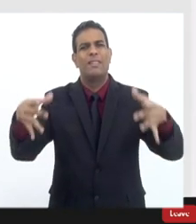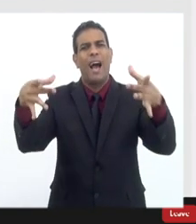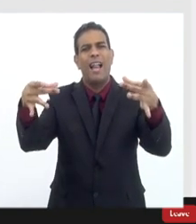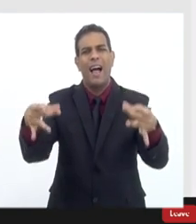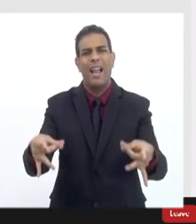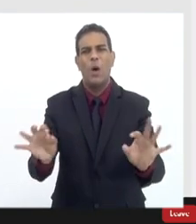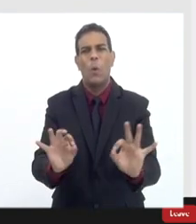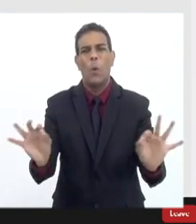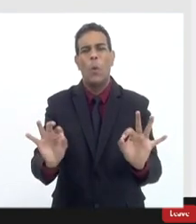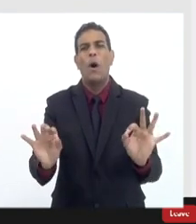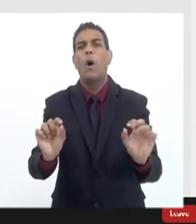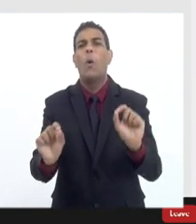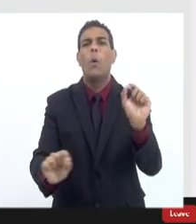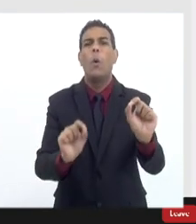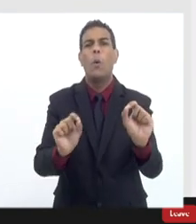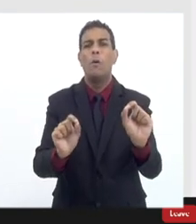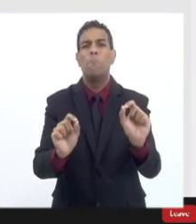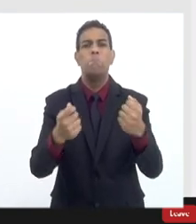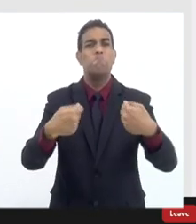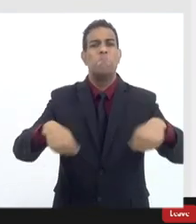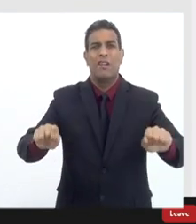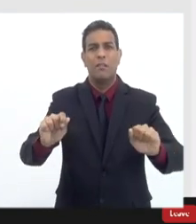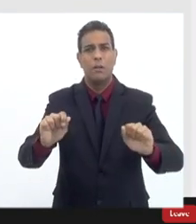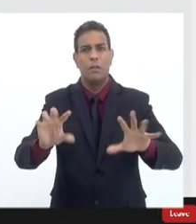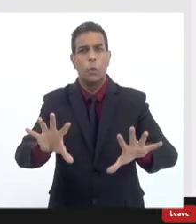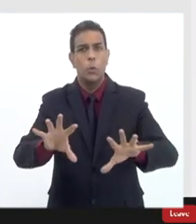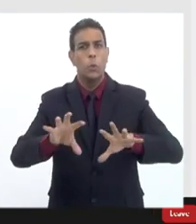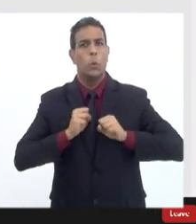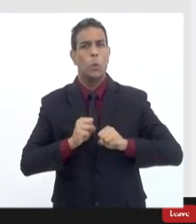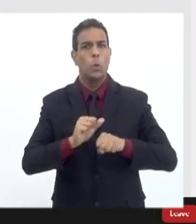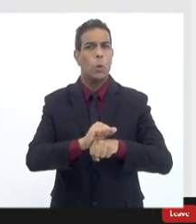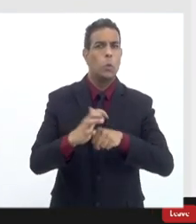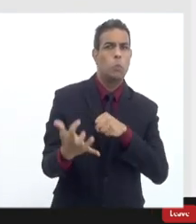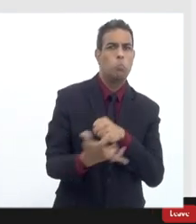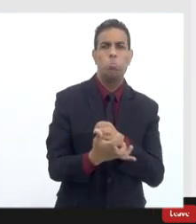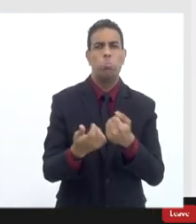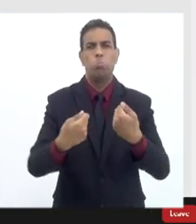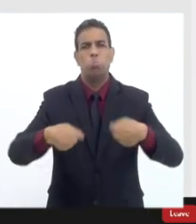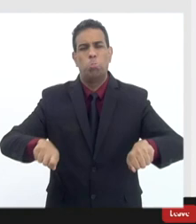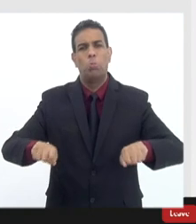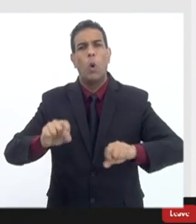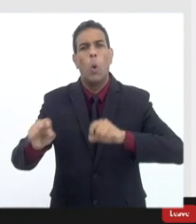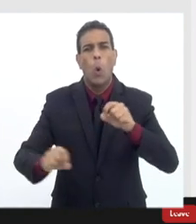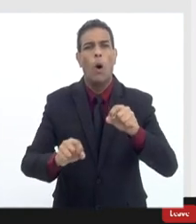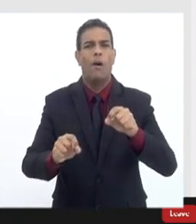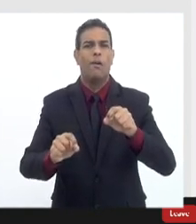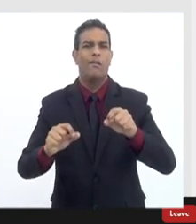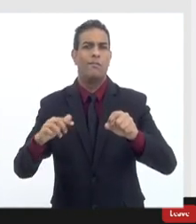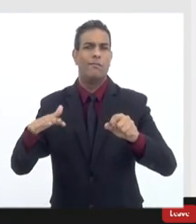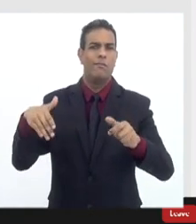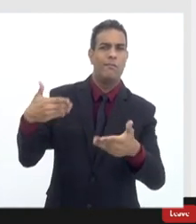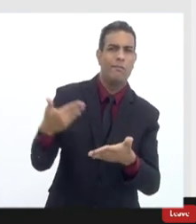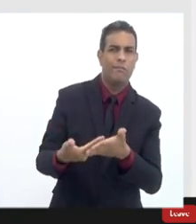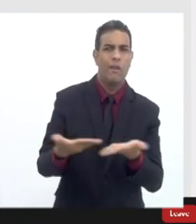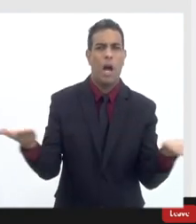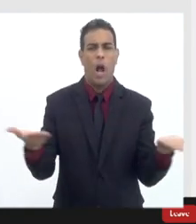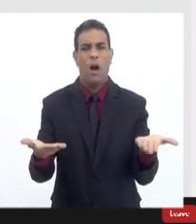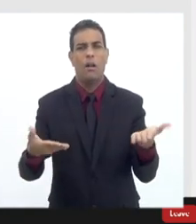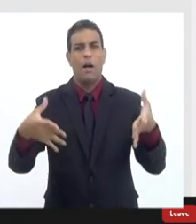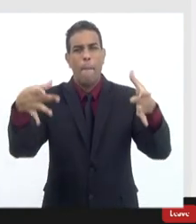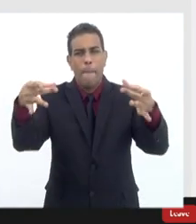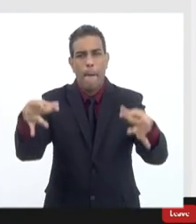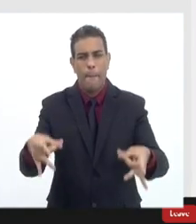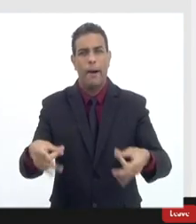porque a gente considera que isso não chega a impactar tanto as práticas, né, como os que a gente vai destacar como